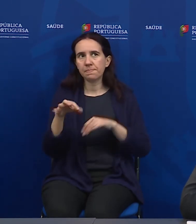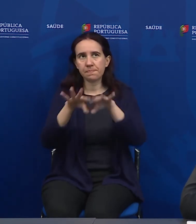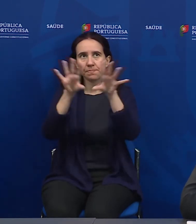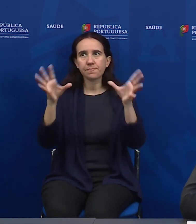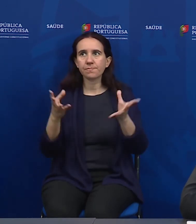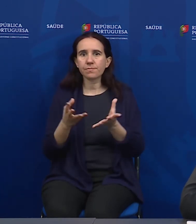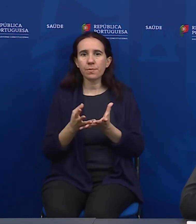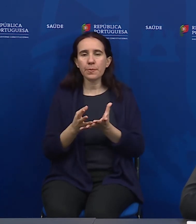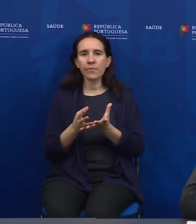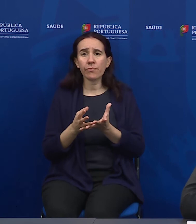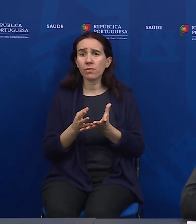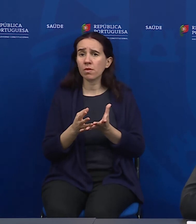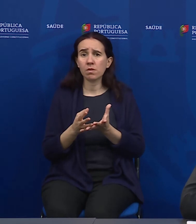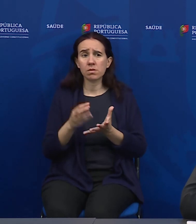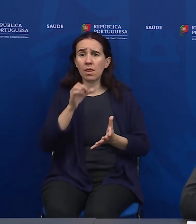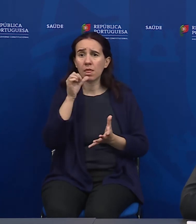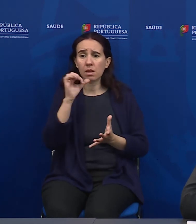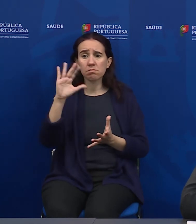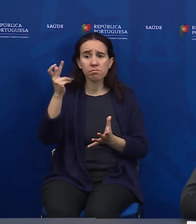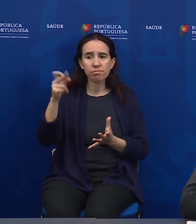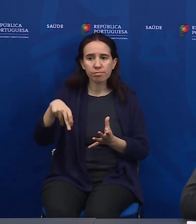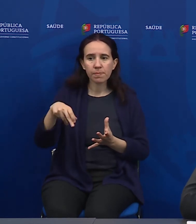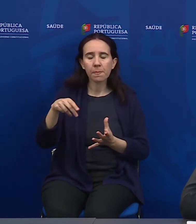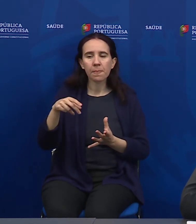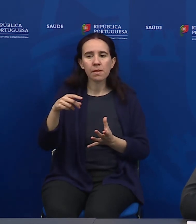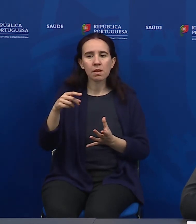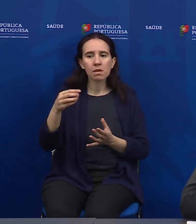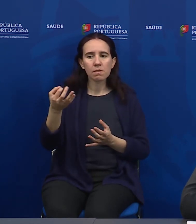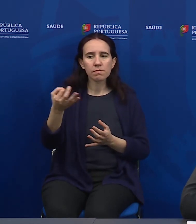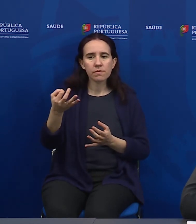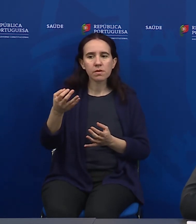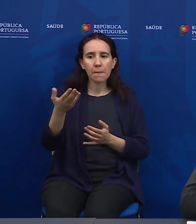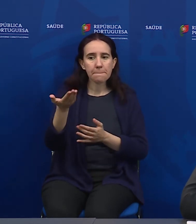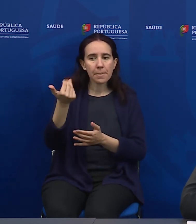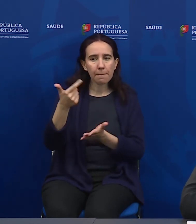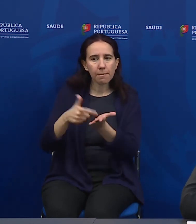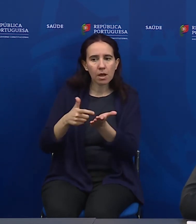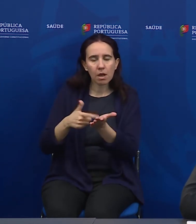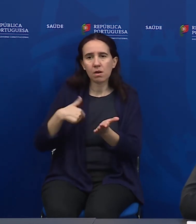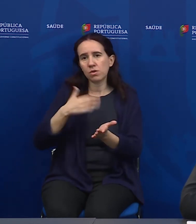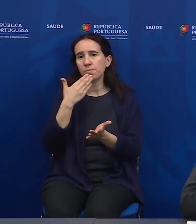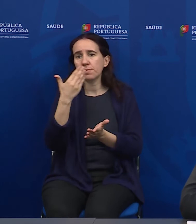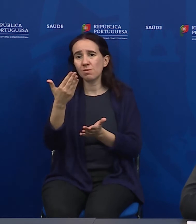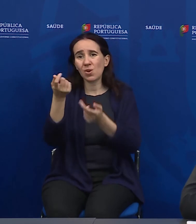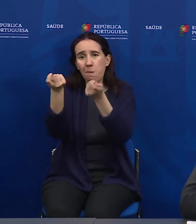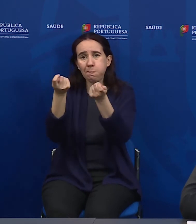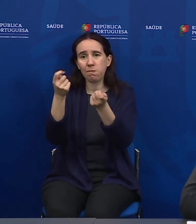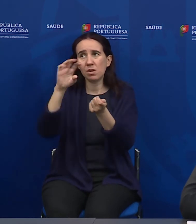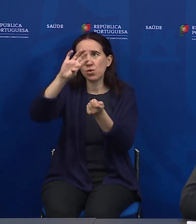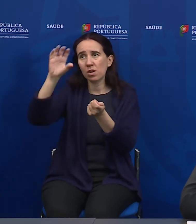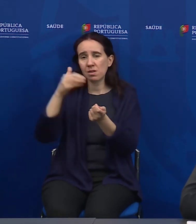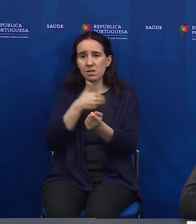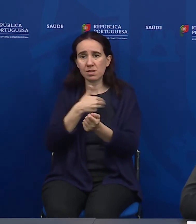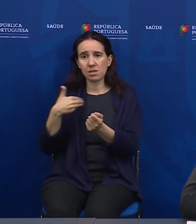geral, sempre que houver um caso de algum déficit, o que pedimos é que as administrações regionais de